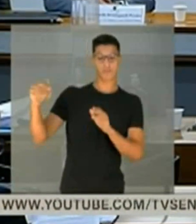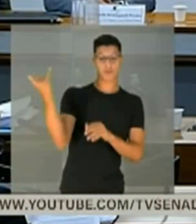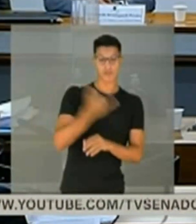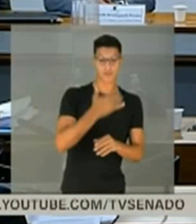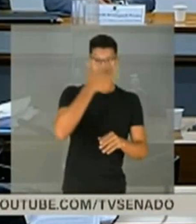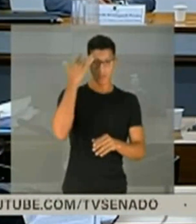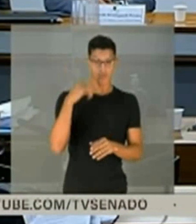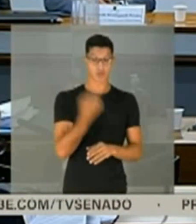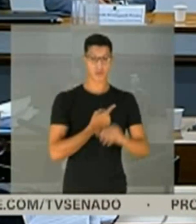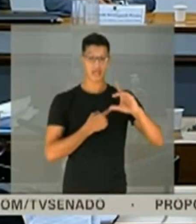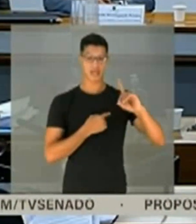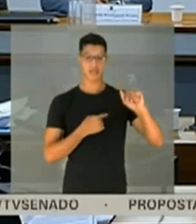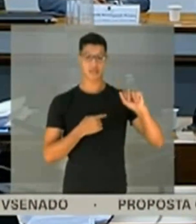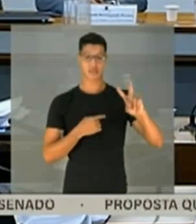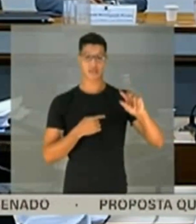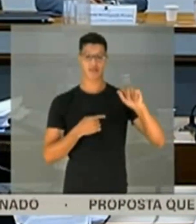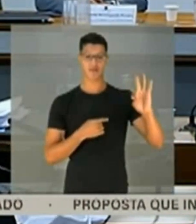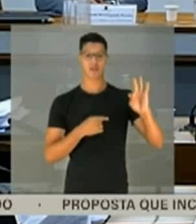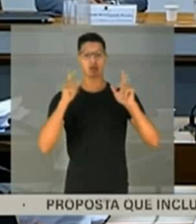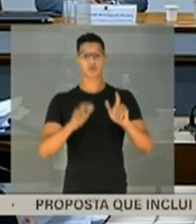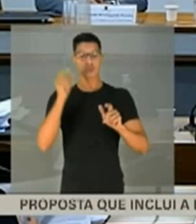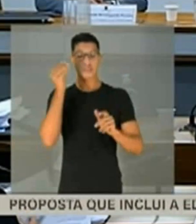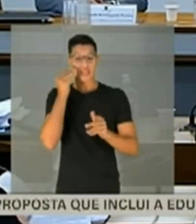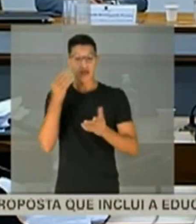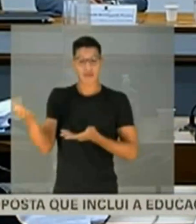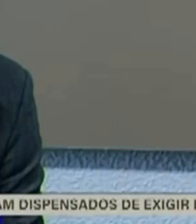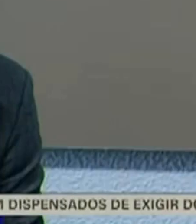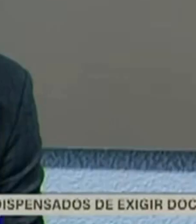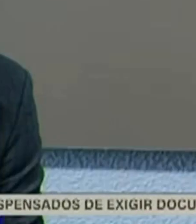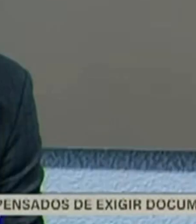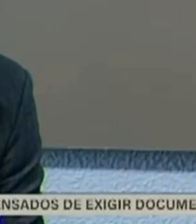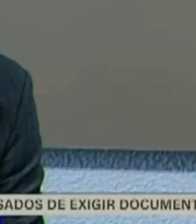em que não condiz com a verdade. Agora vamos ver os fatos.